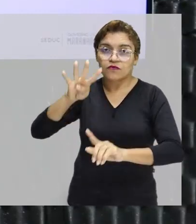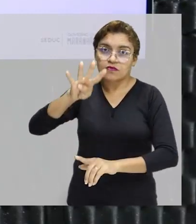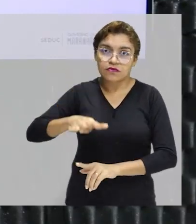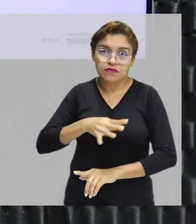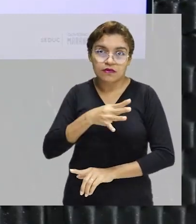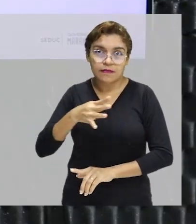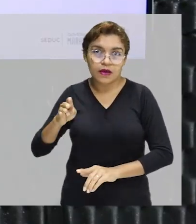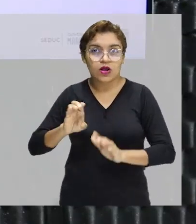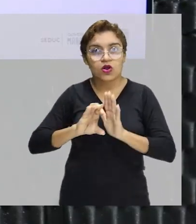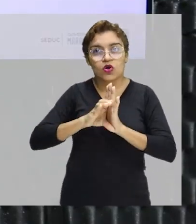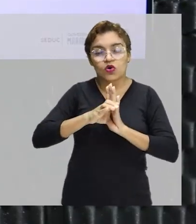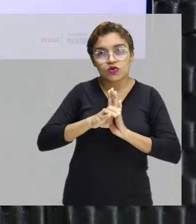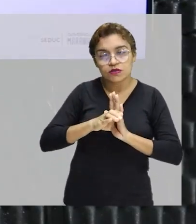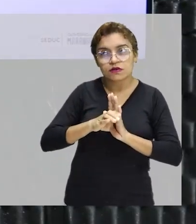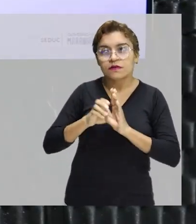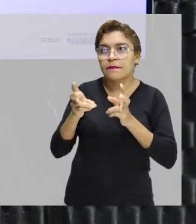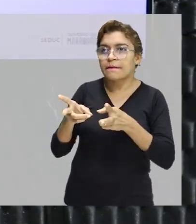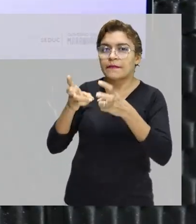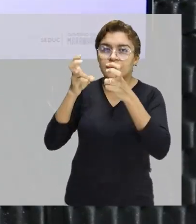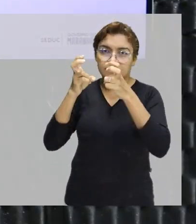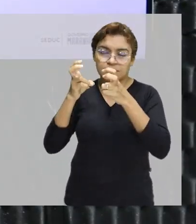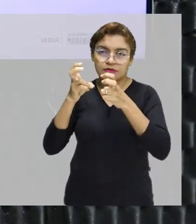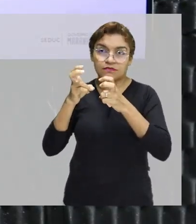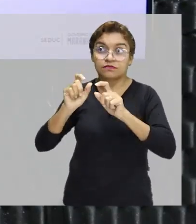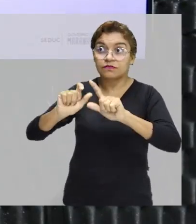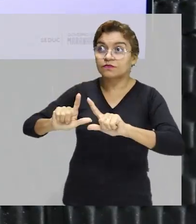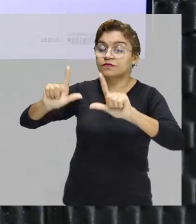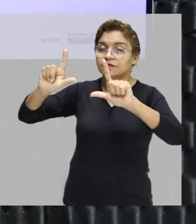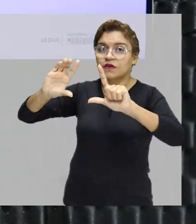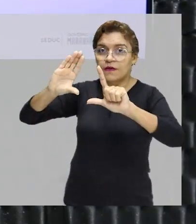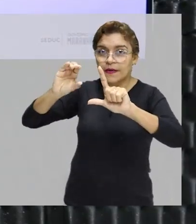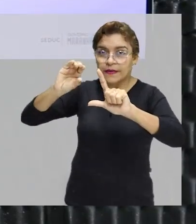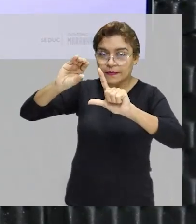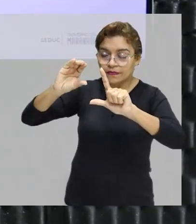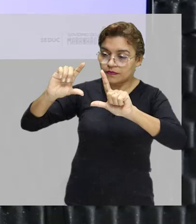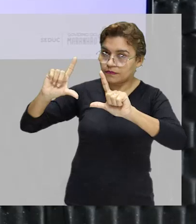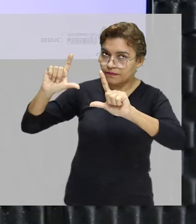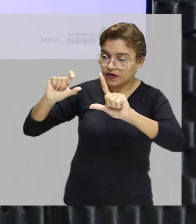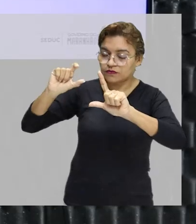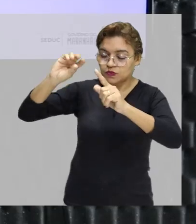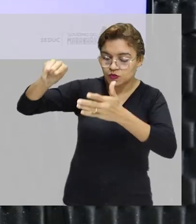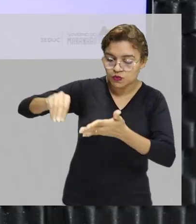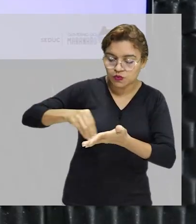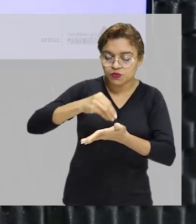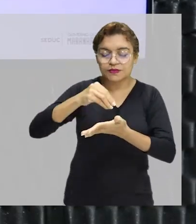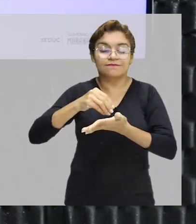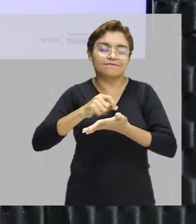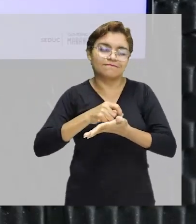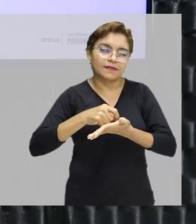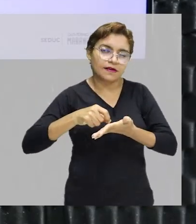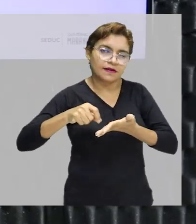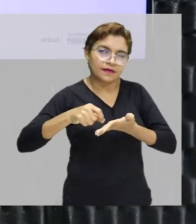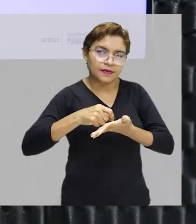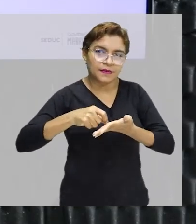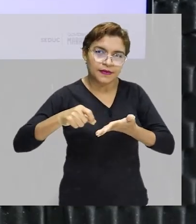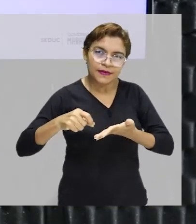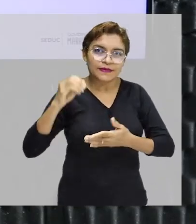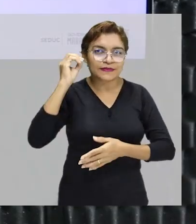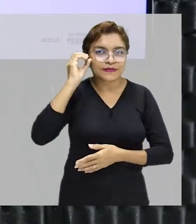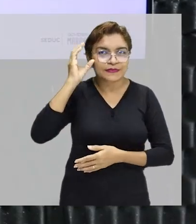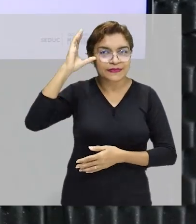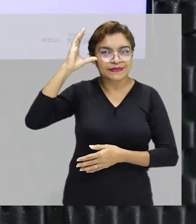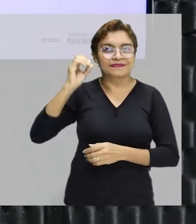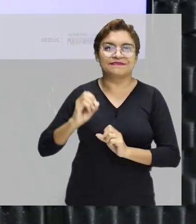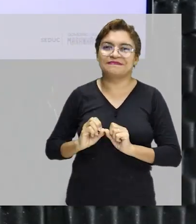que você achou importante, interessante, você pode printar a tela, passar essas informações para o seu caderno e assim continuar com os seus